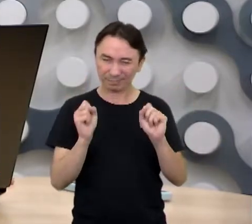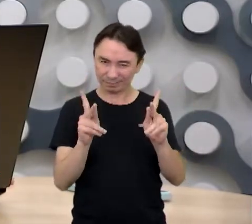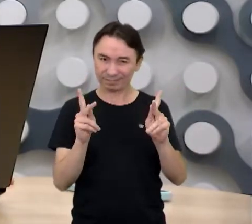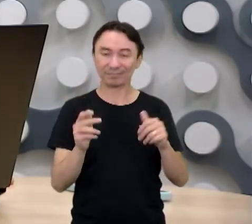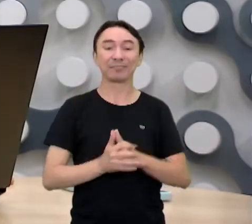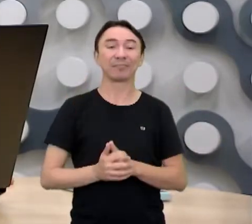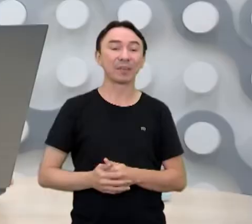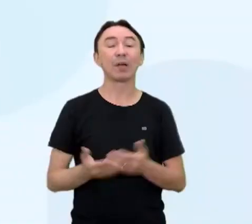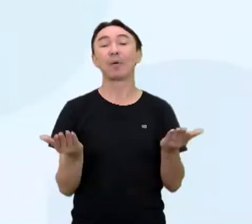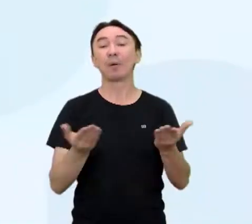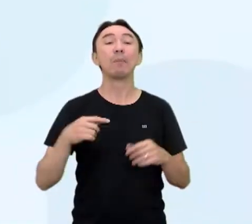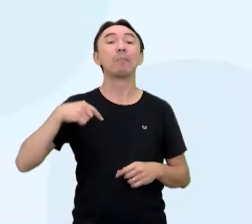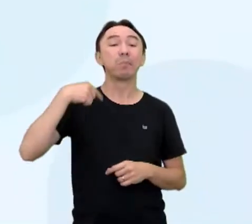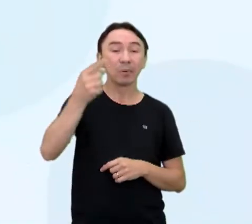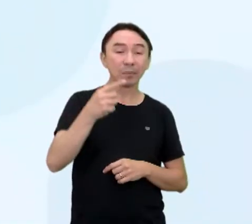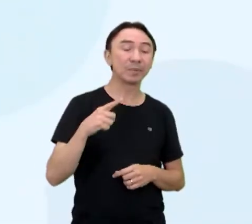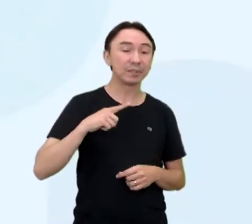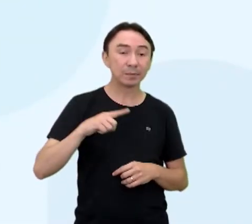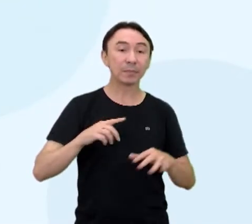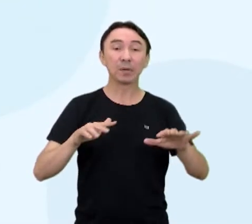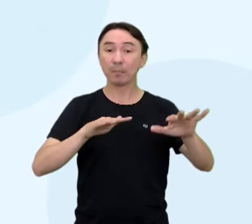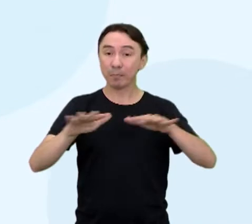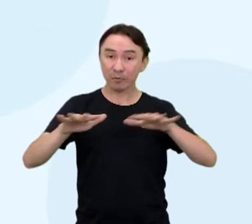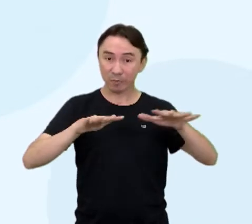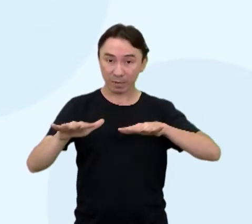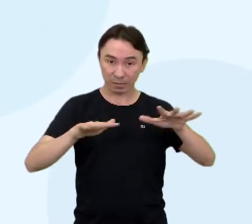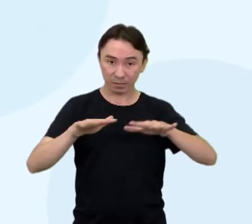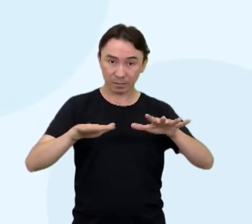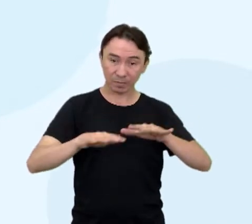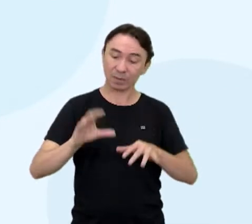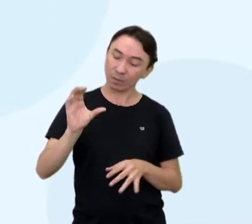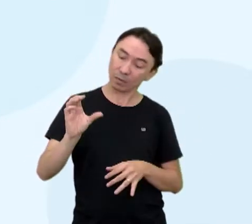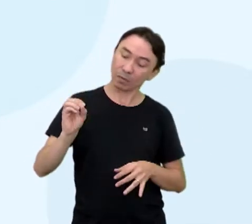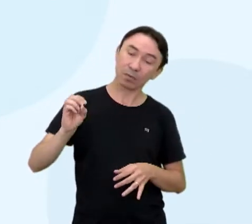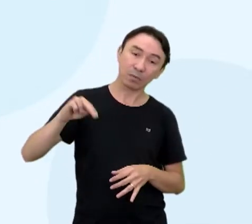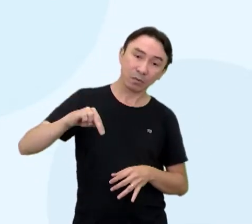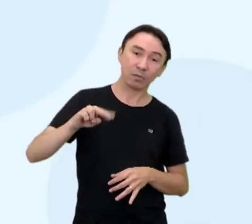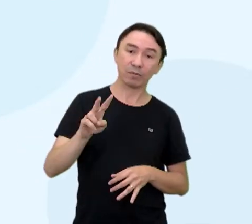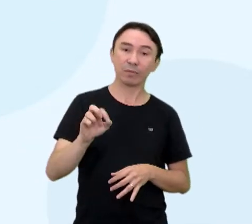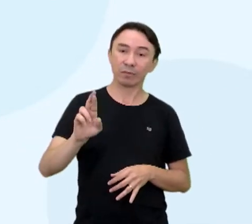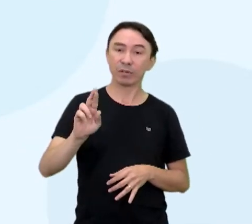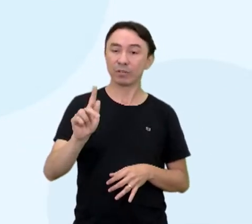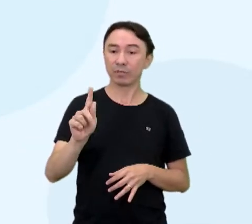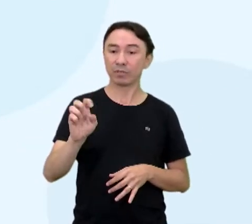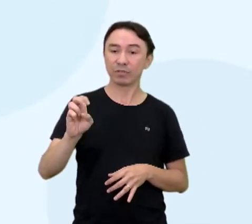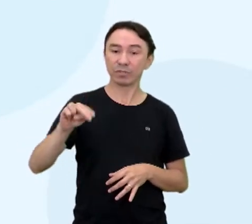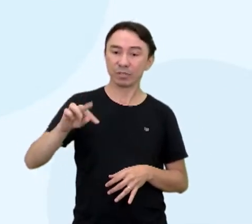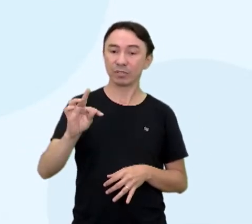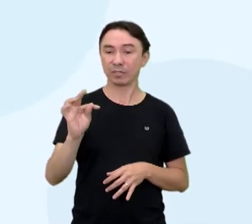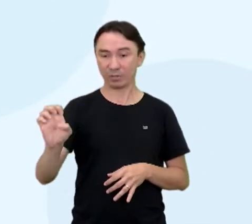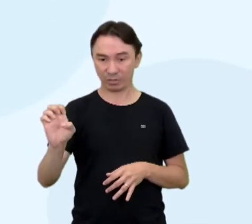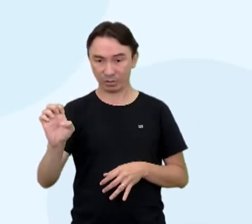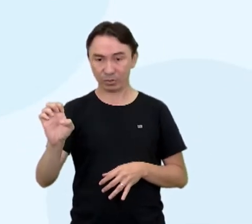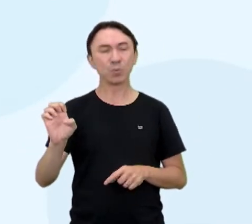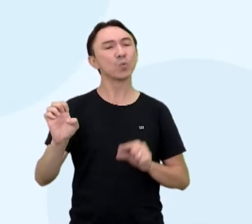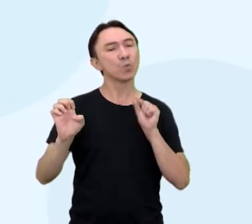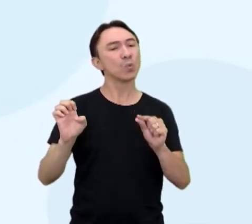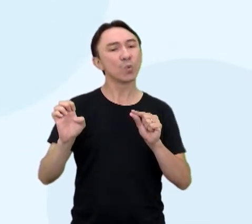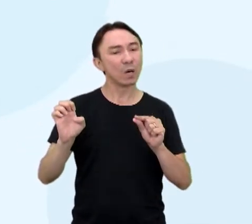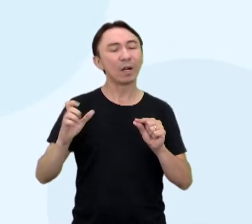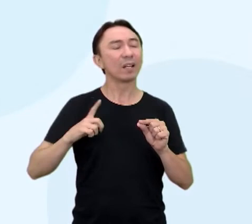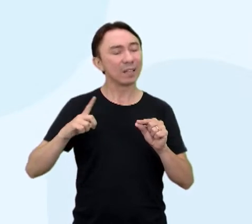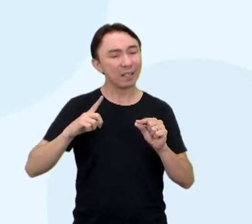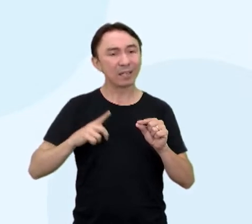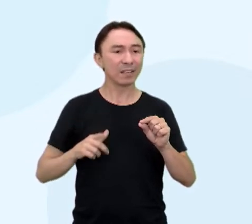movimento convergente. É um dos movimentos aí que boa parte das placas tectônicas fazem aí,